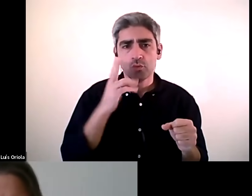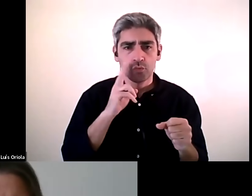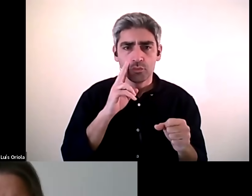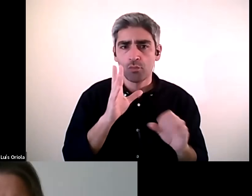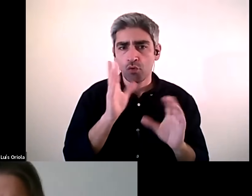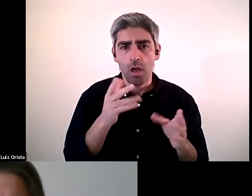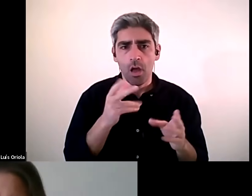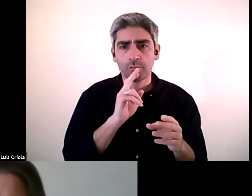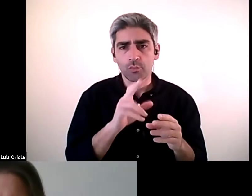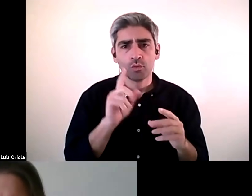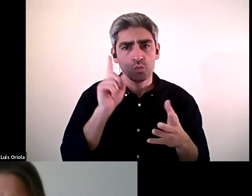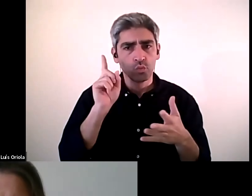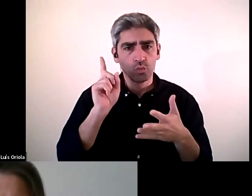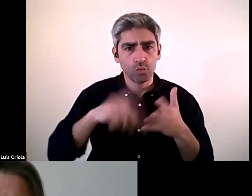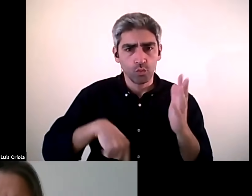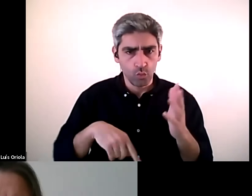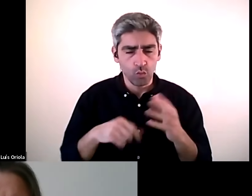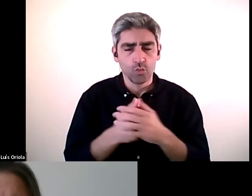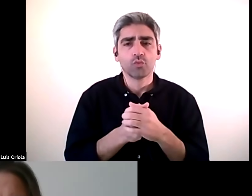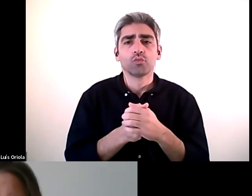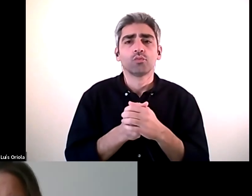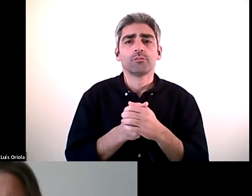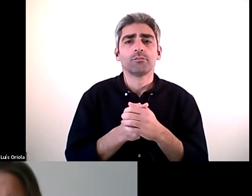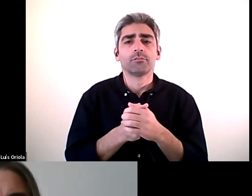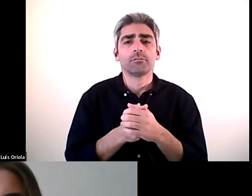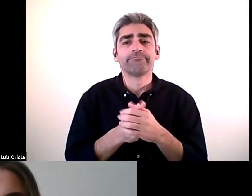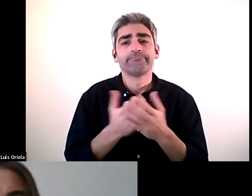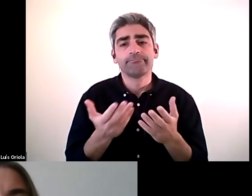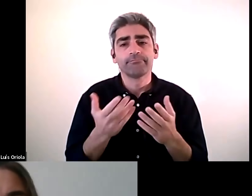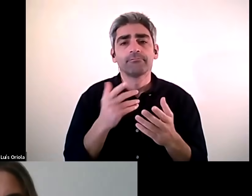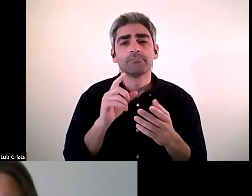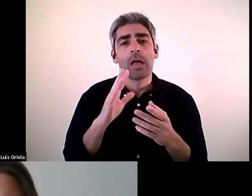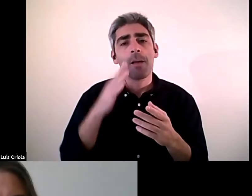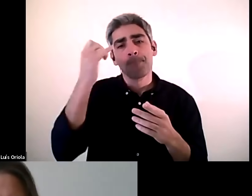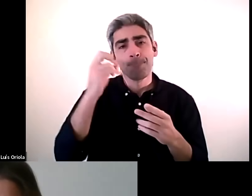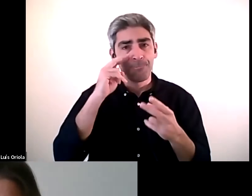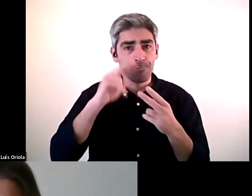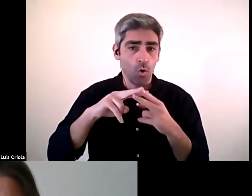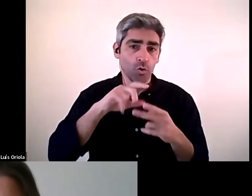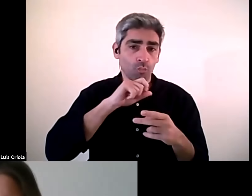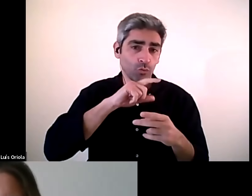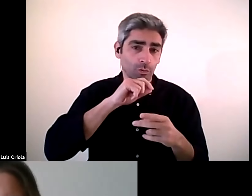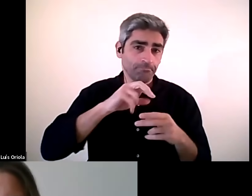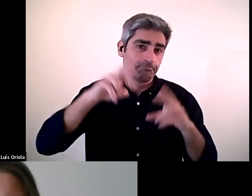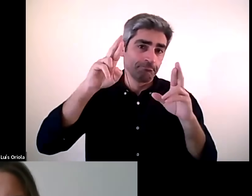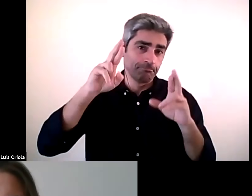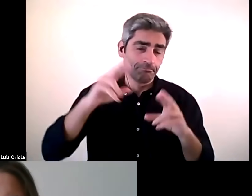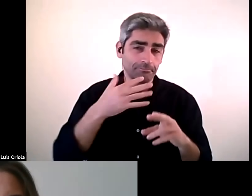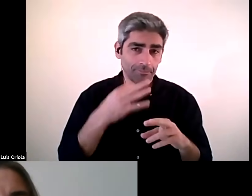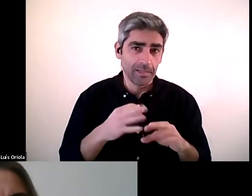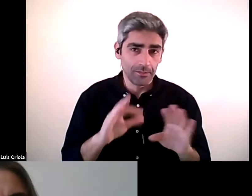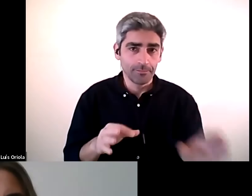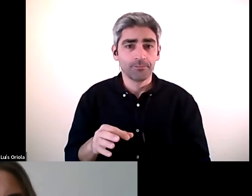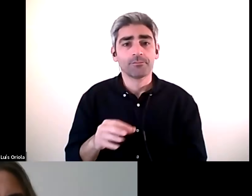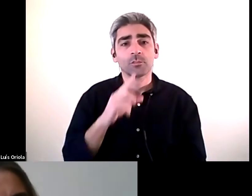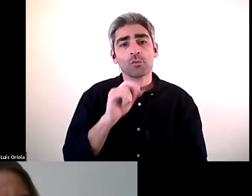vamos conseguir responder a tudo, portanto fica para uma próxima oportunidade seguramente. Em